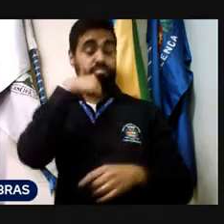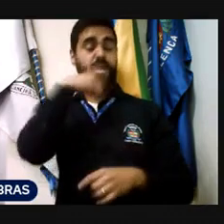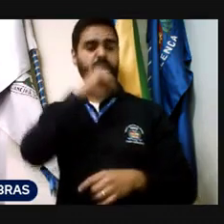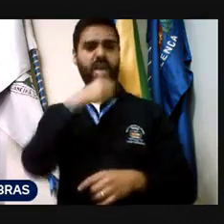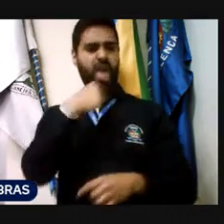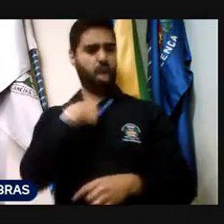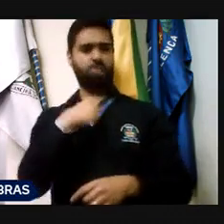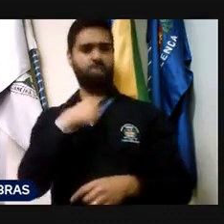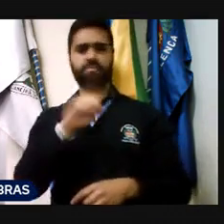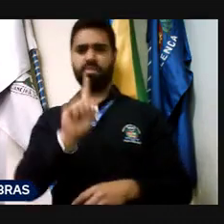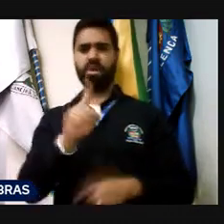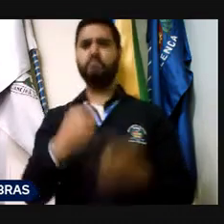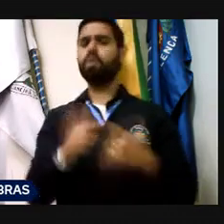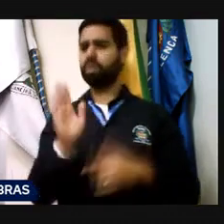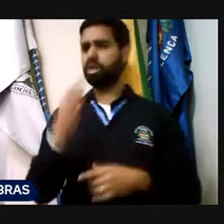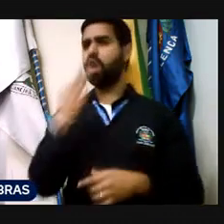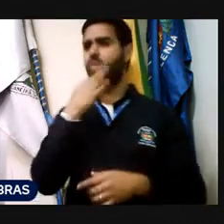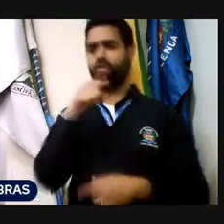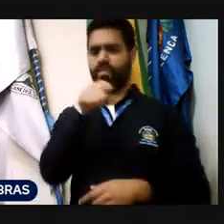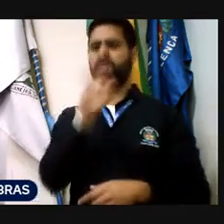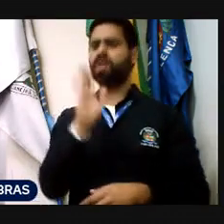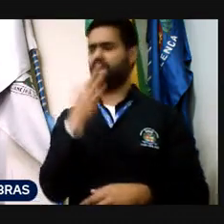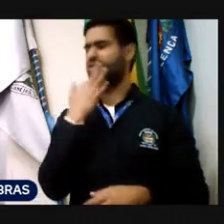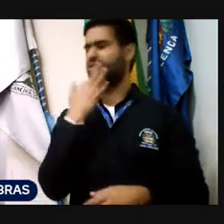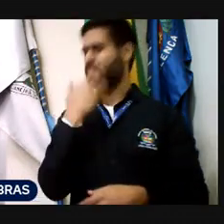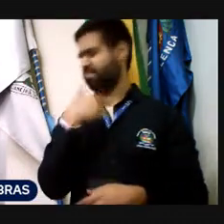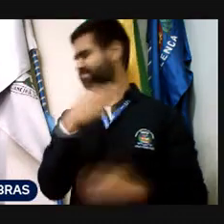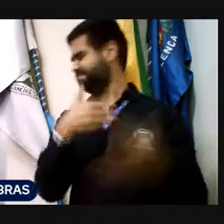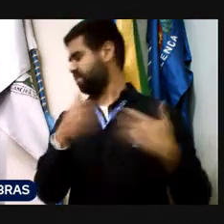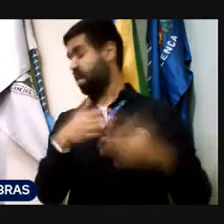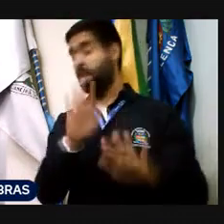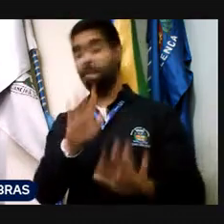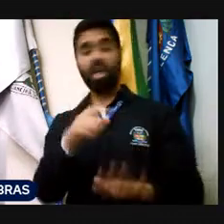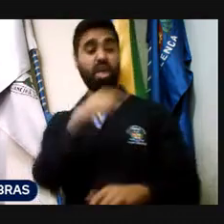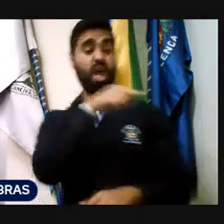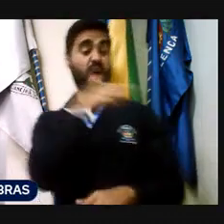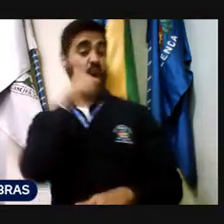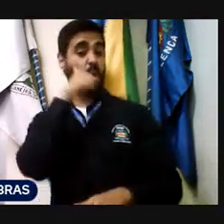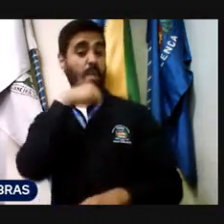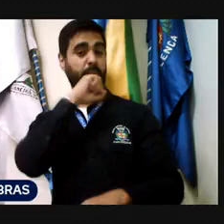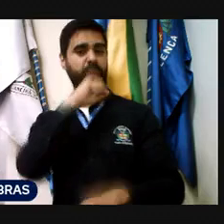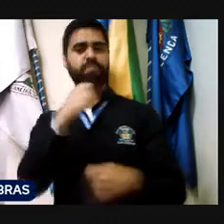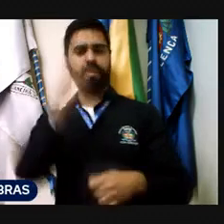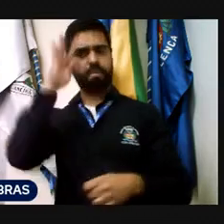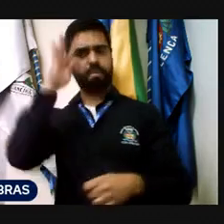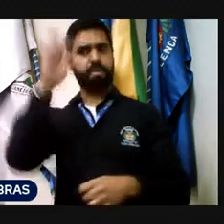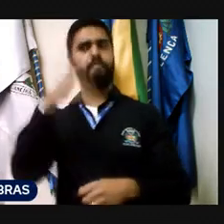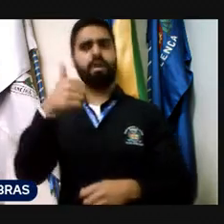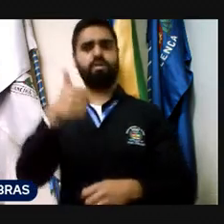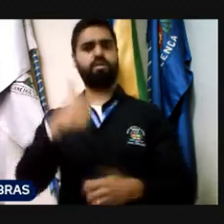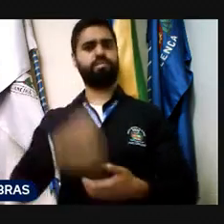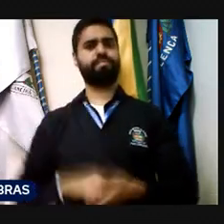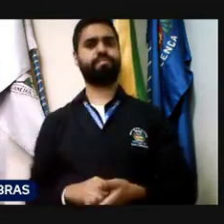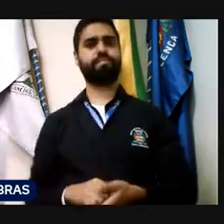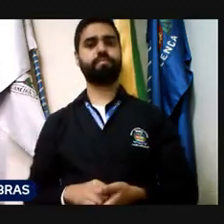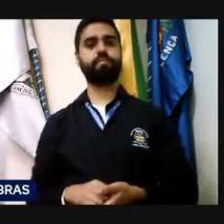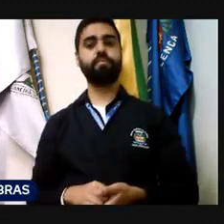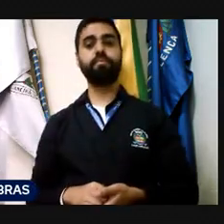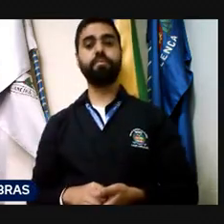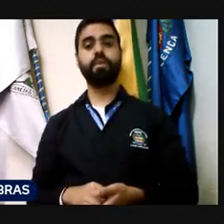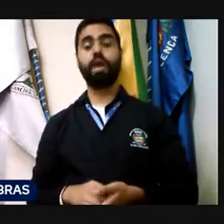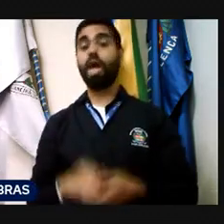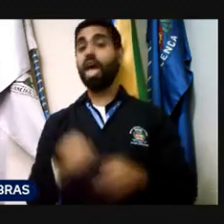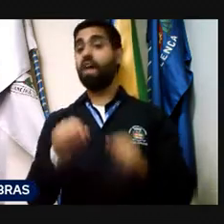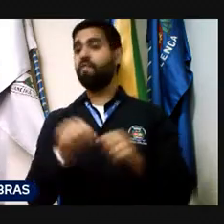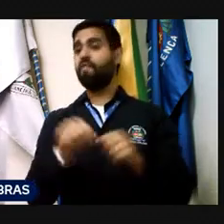a mim, porque eu já conheço a sua laia, mas com elas você deveria pensar melhor. fazer o que você fez com